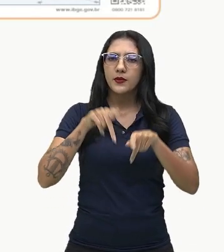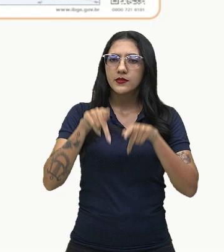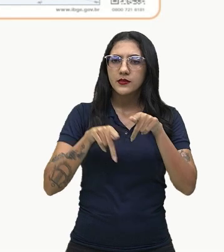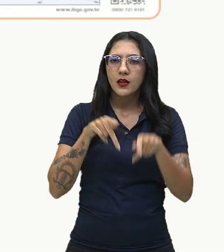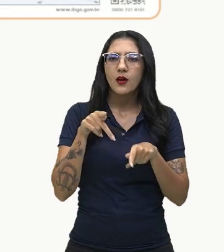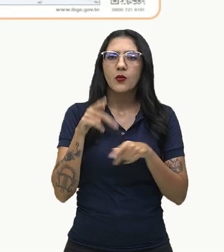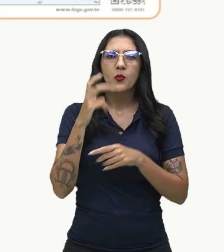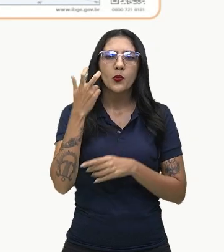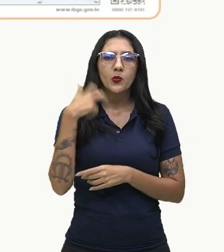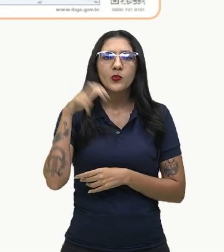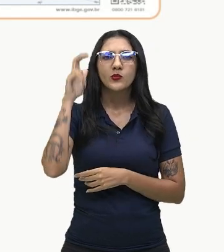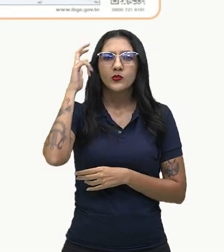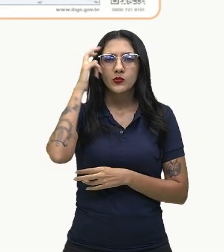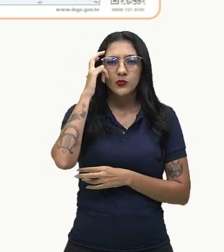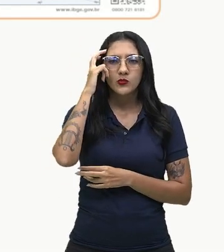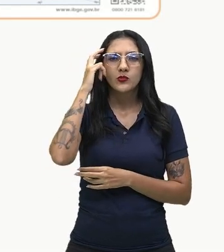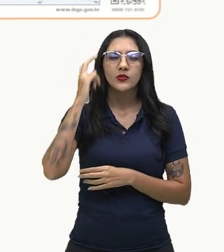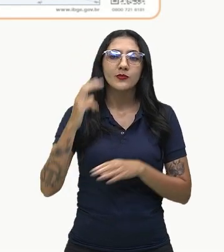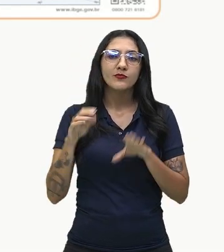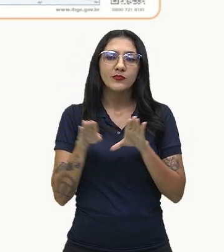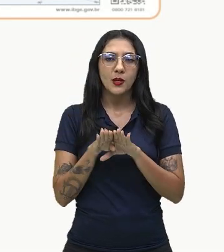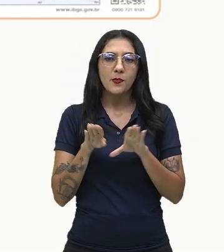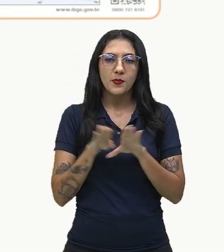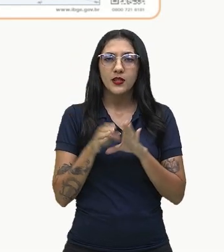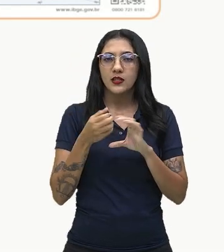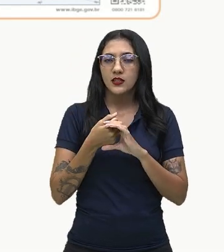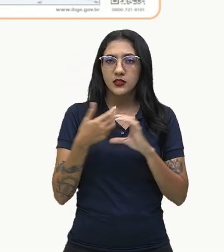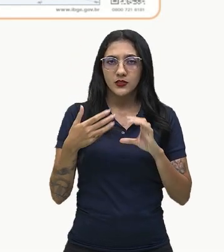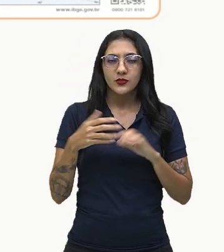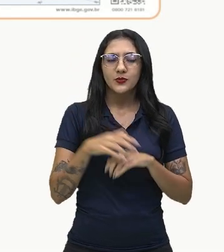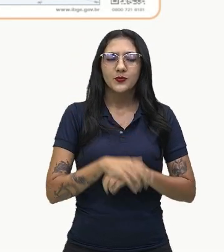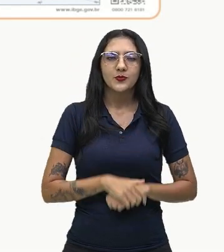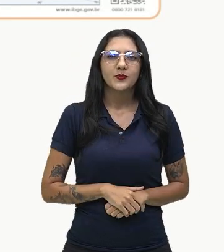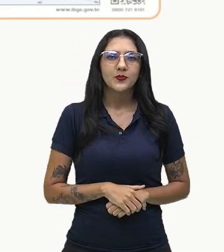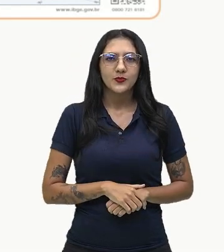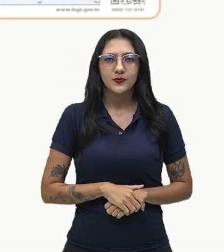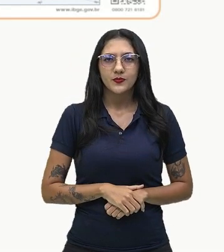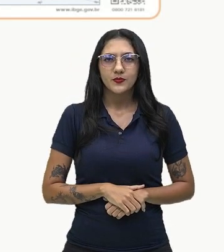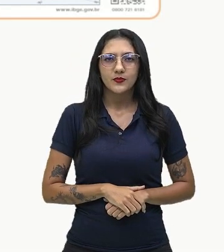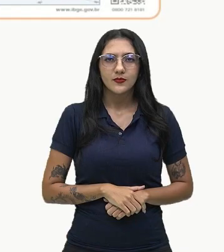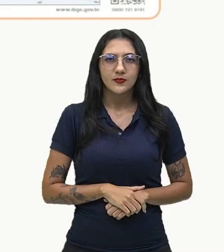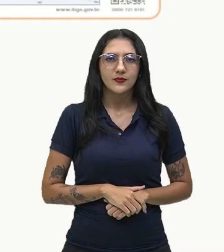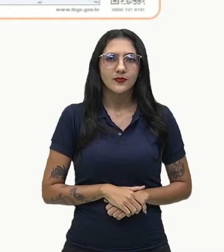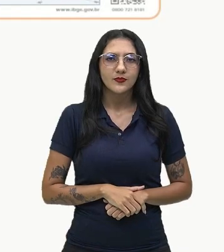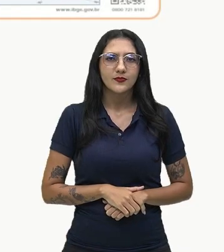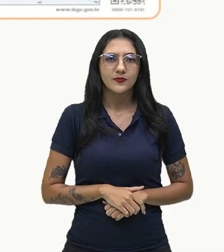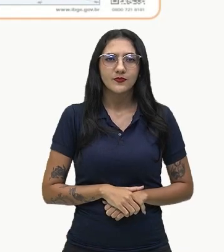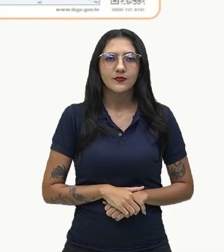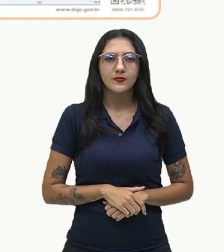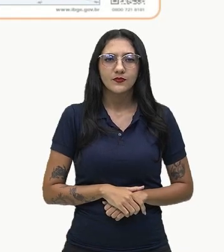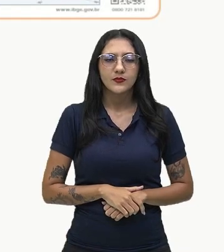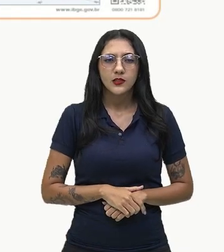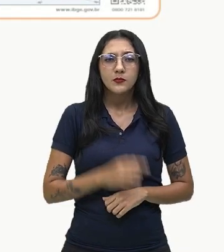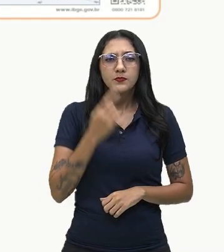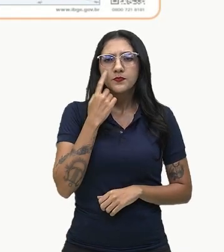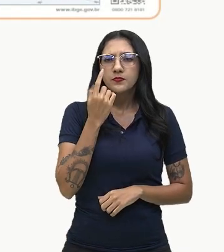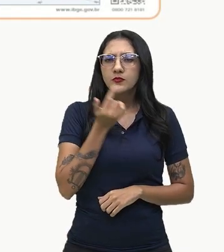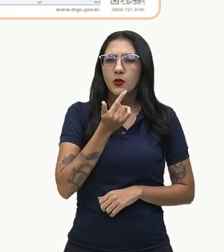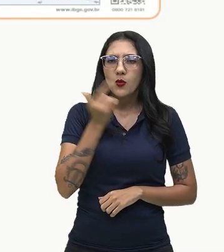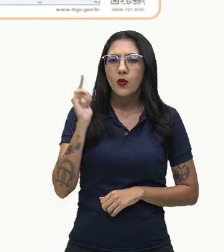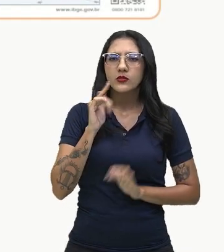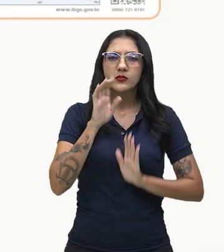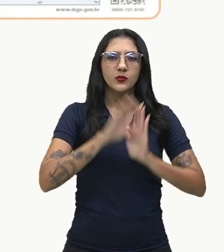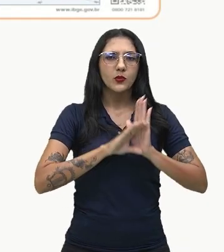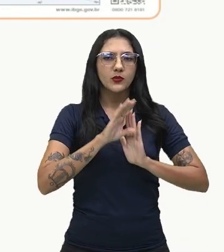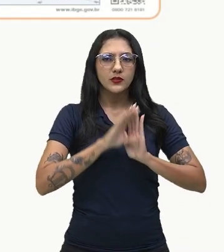um também ali com a sua cultura, certo? Vamos verificar aí o outro conceito para a gente entender também esse processo